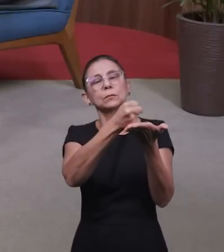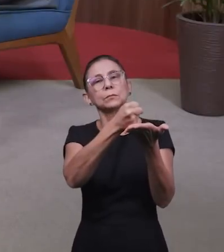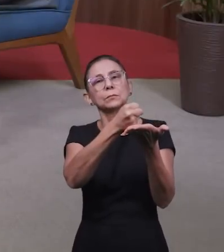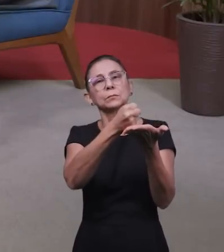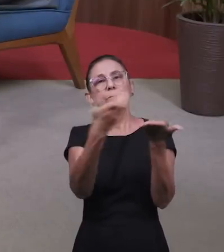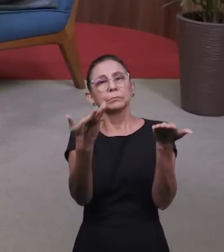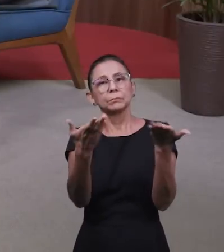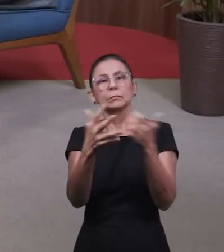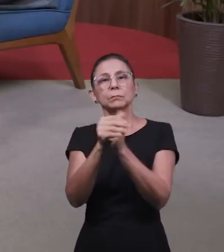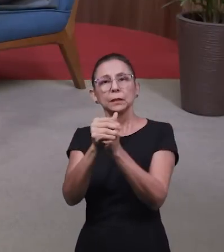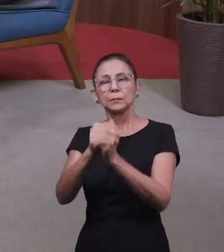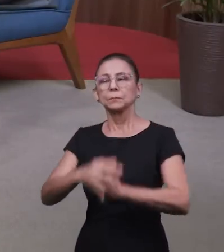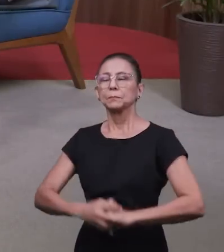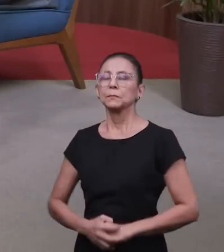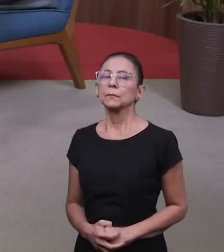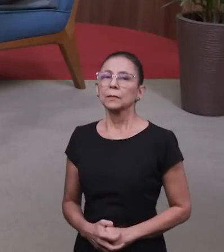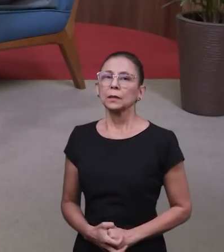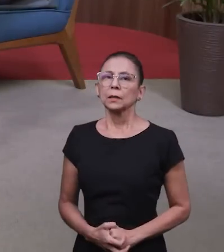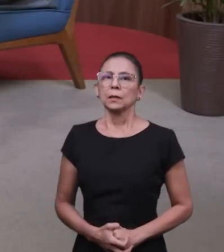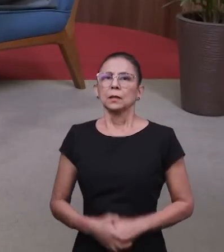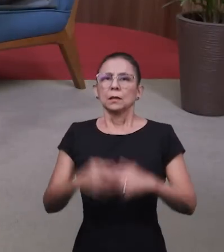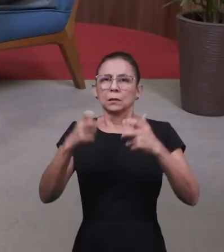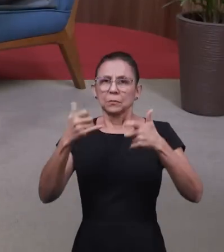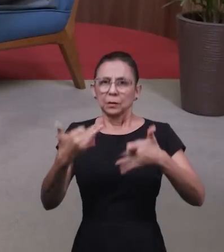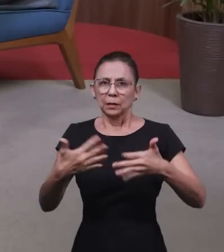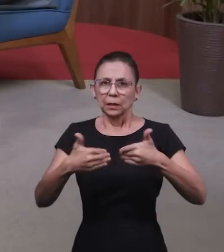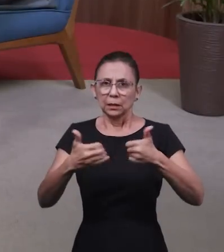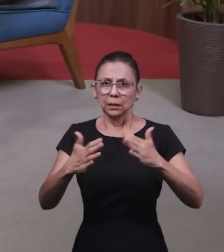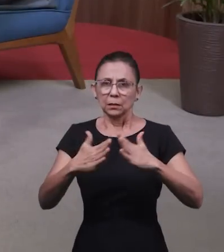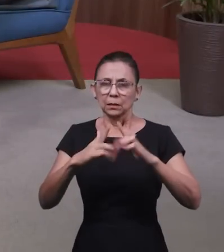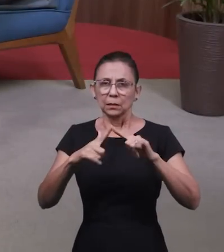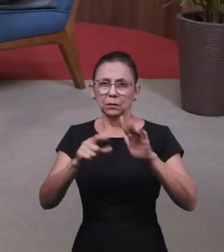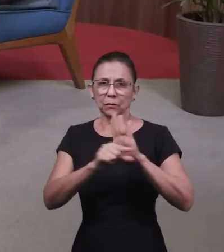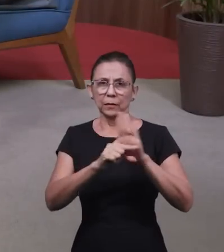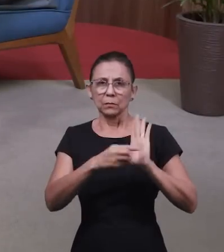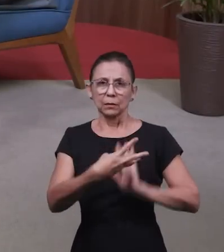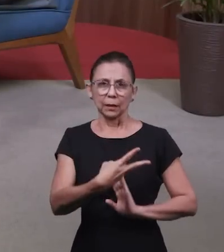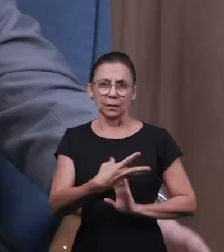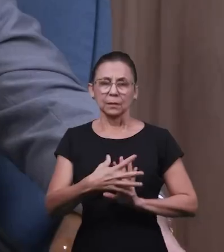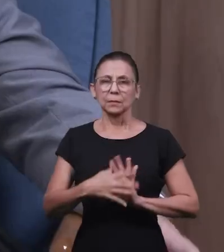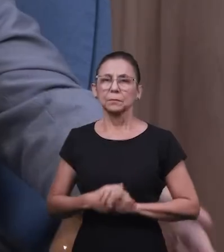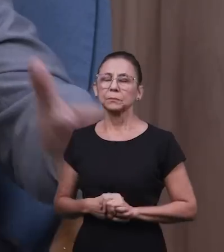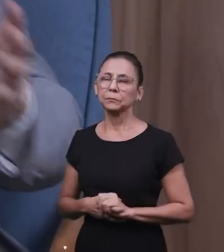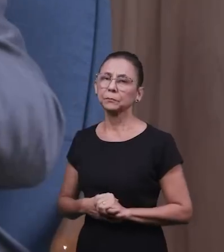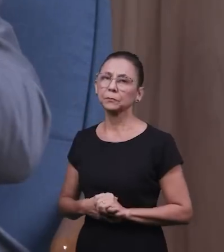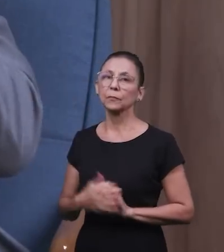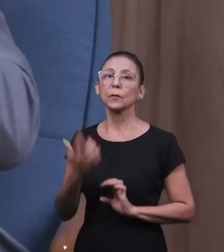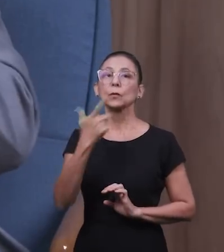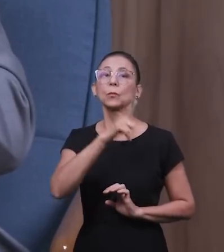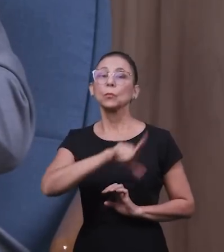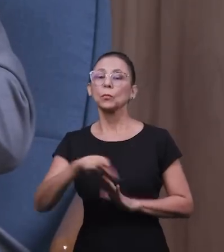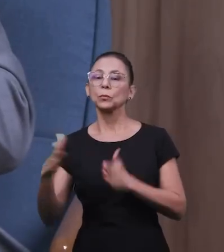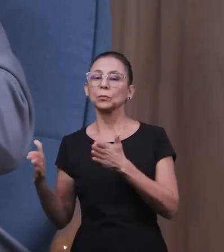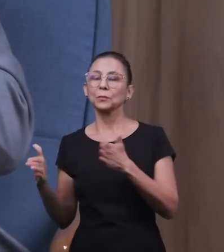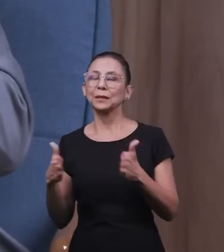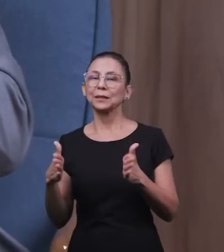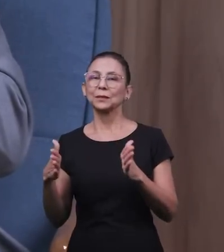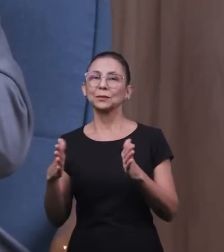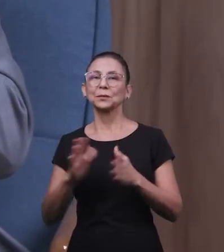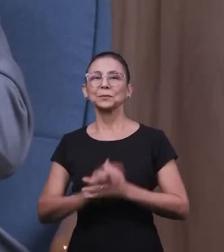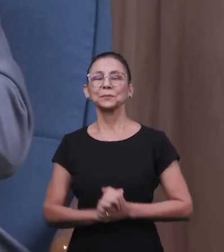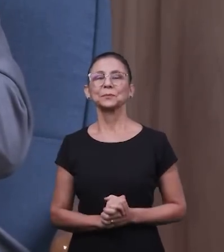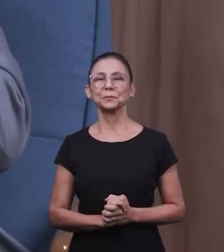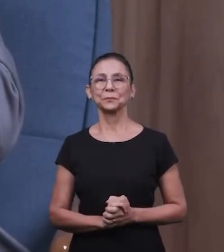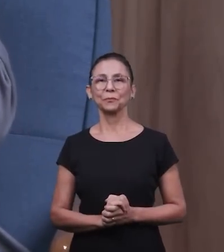Glória a Jesus. Então, falamos sobre o início da história da igreja, no verso 3. Agora vamos falar sobre um outro momento na história